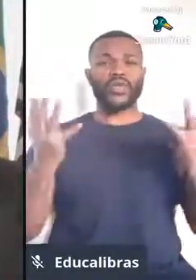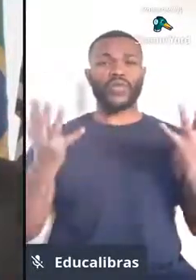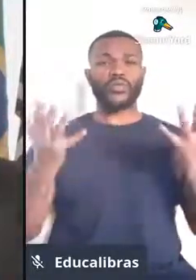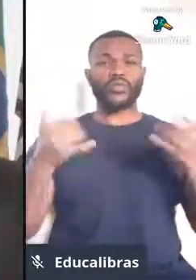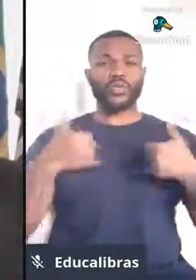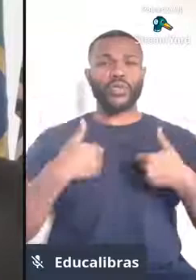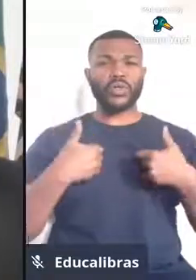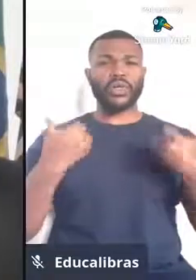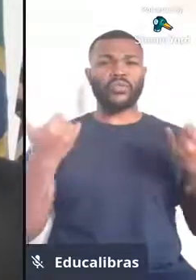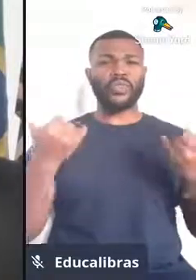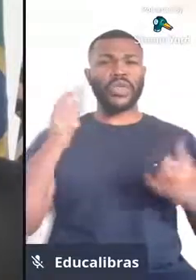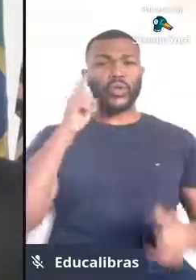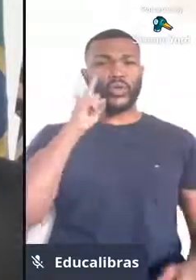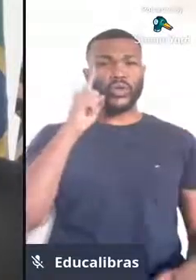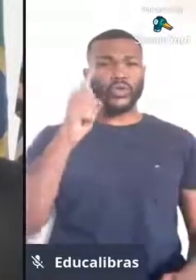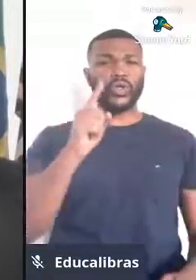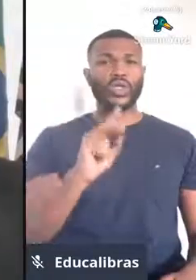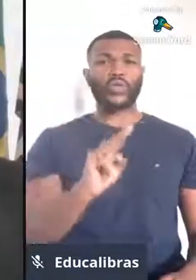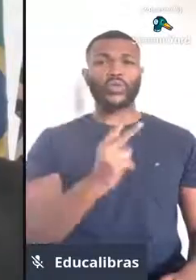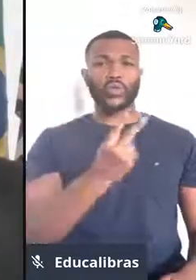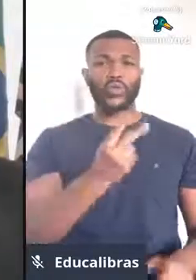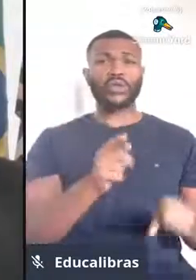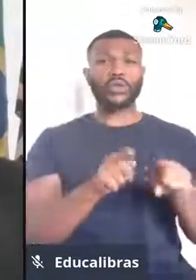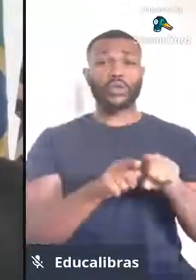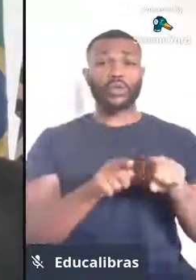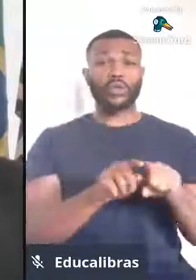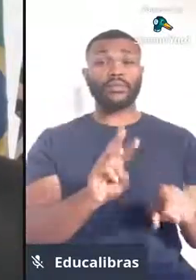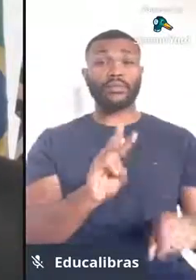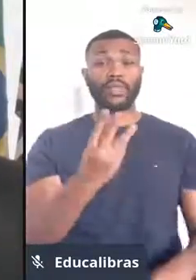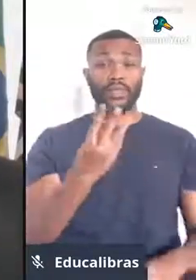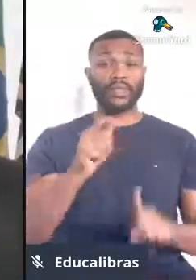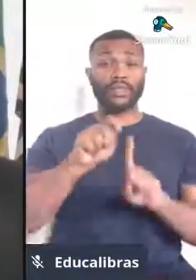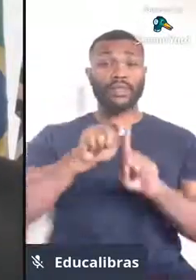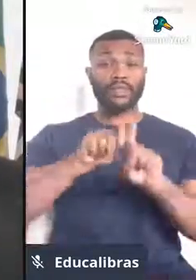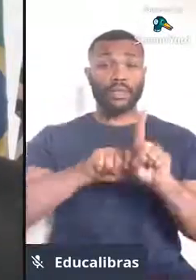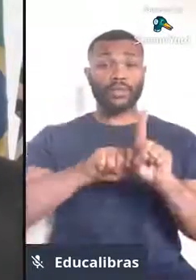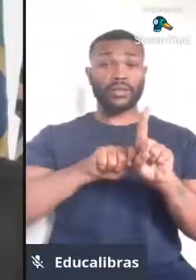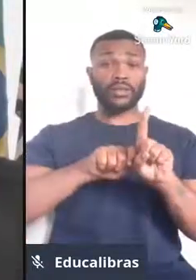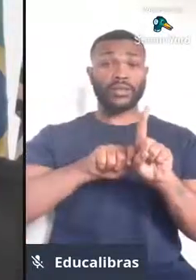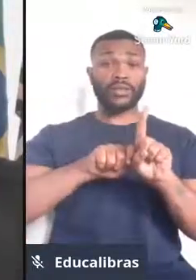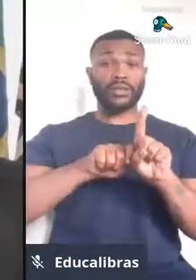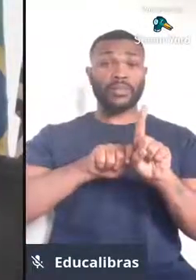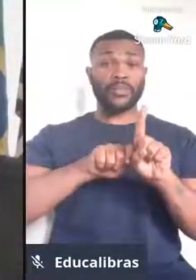no dia 2 e 3 de...